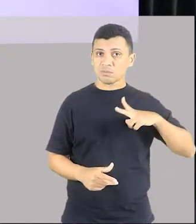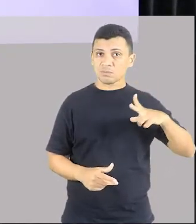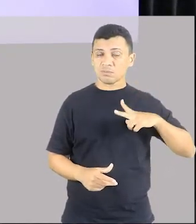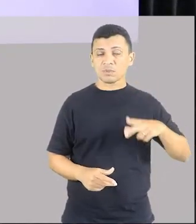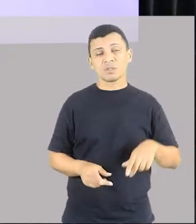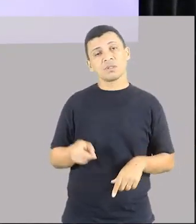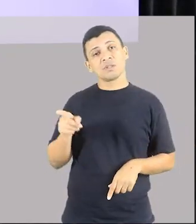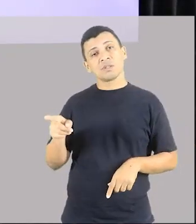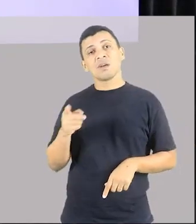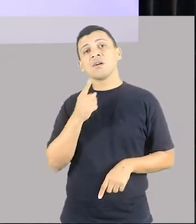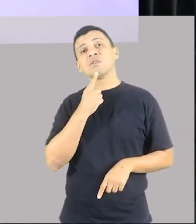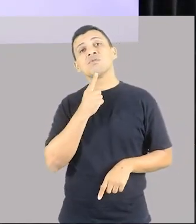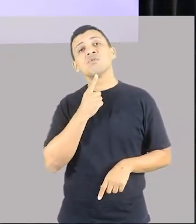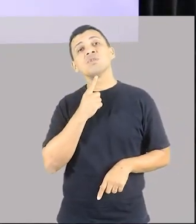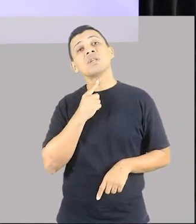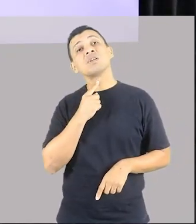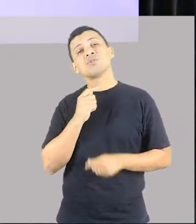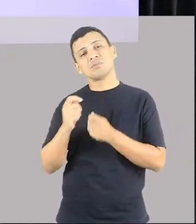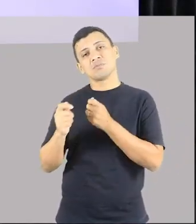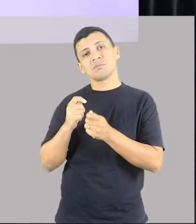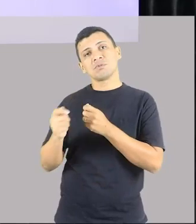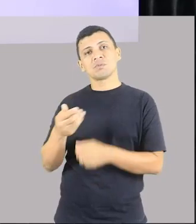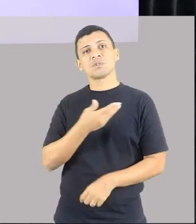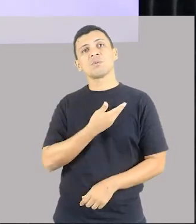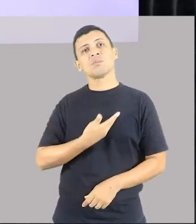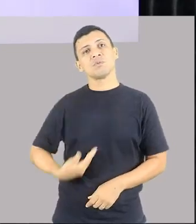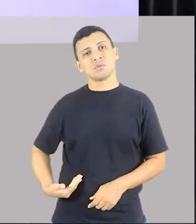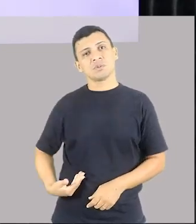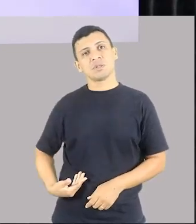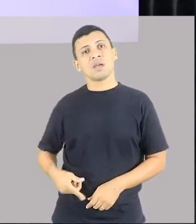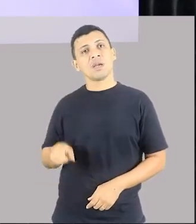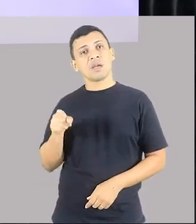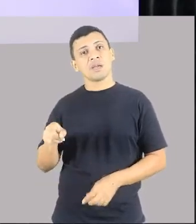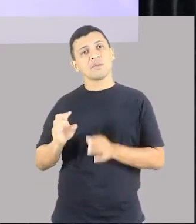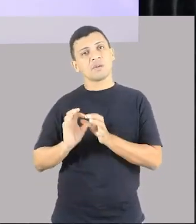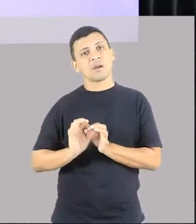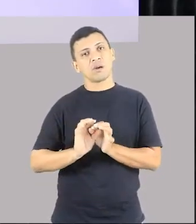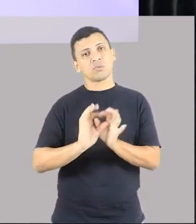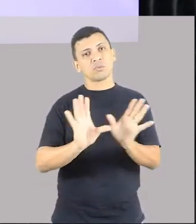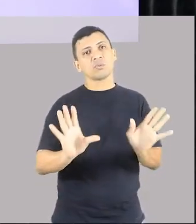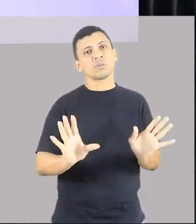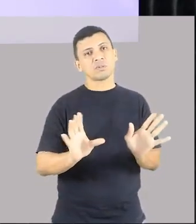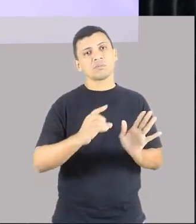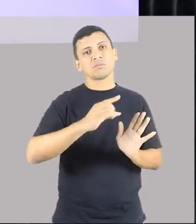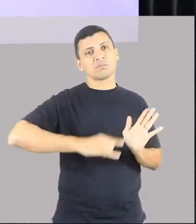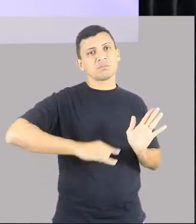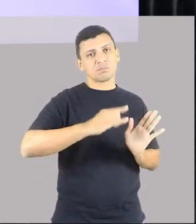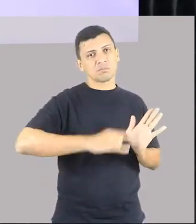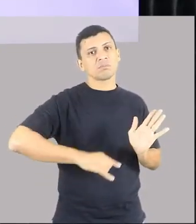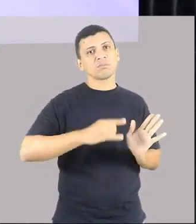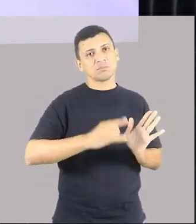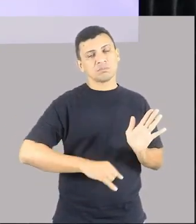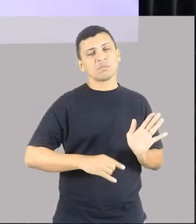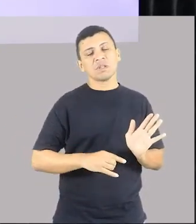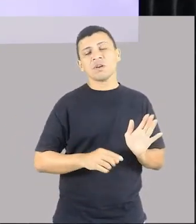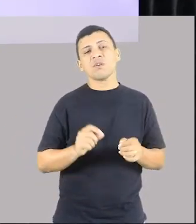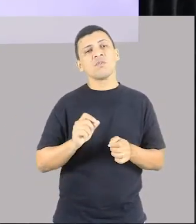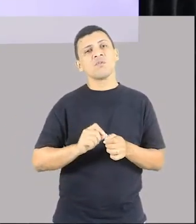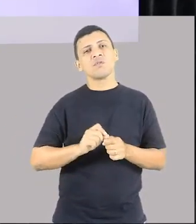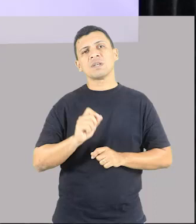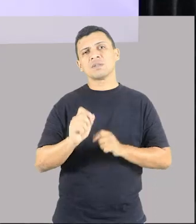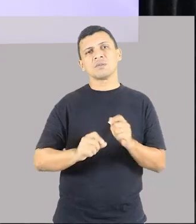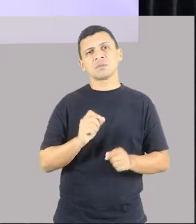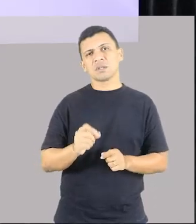licença, e a vontade da administração pública, que ele autoriza ou que ele licencia para